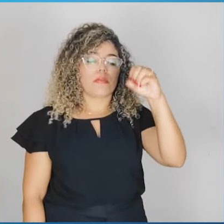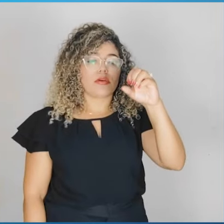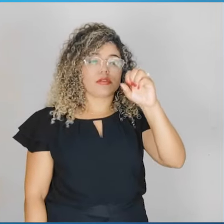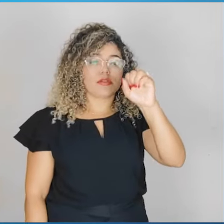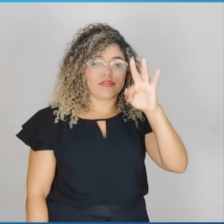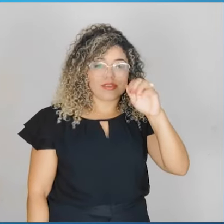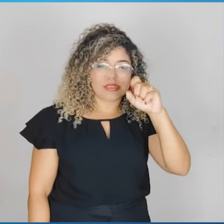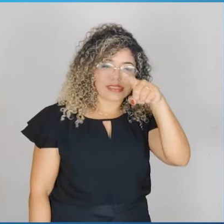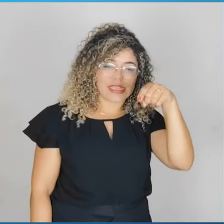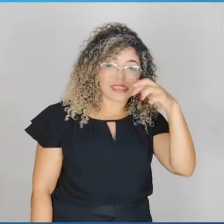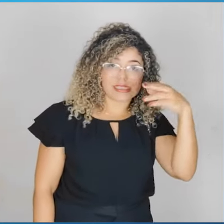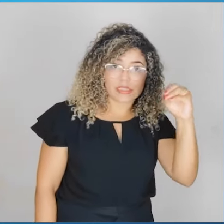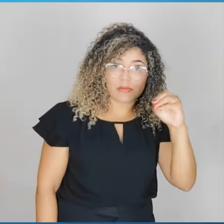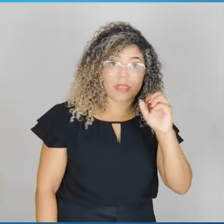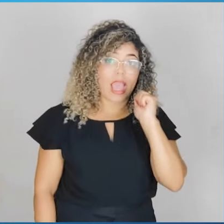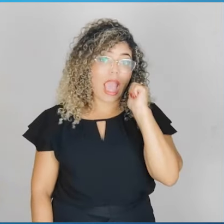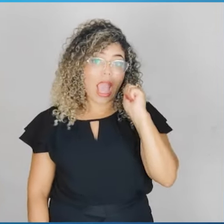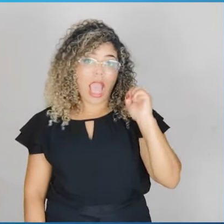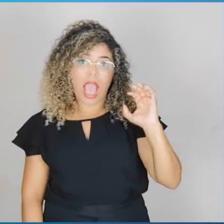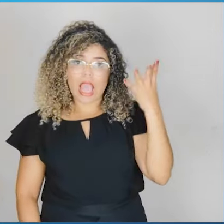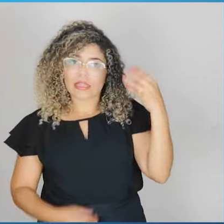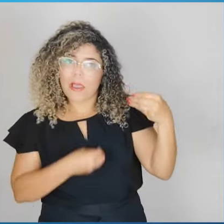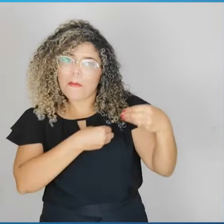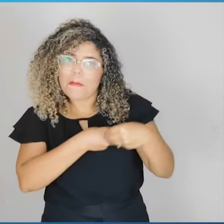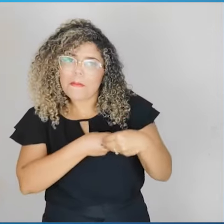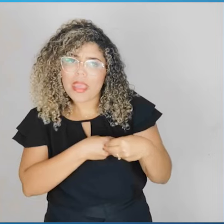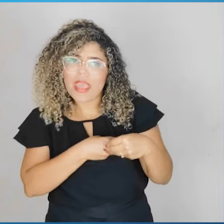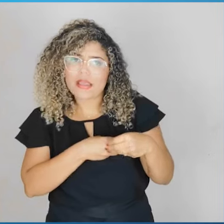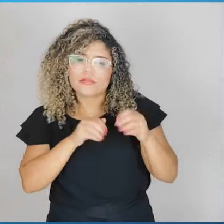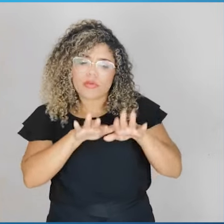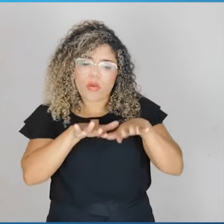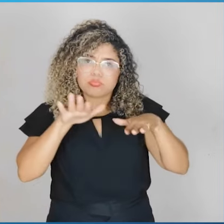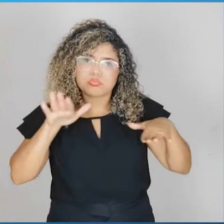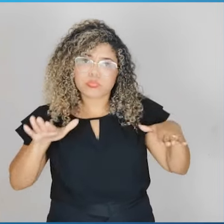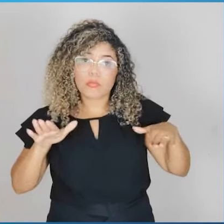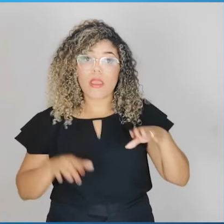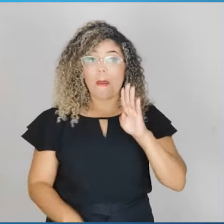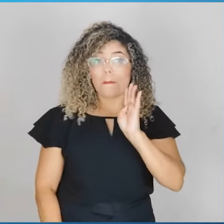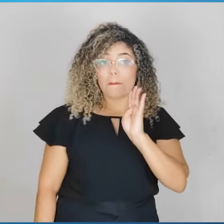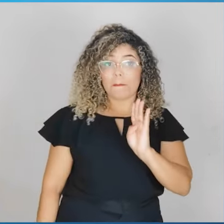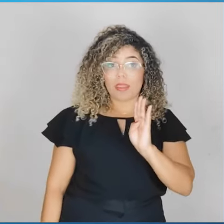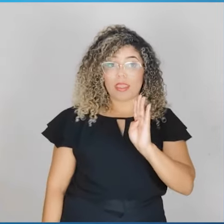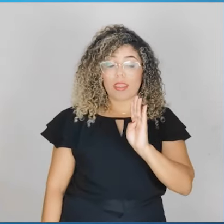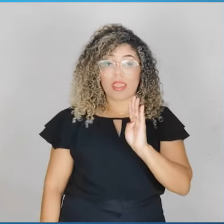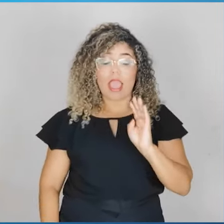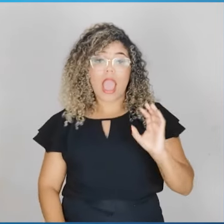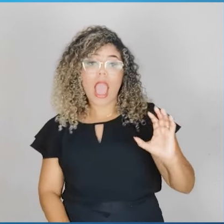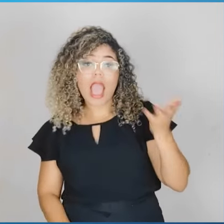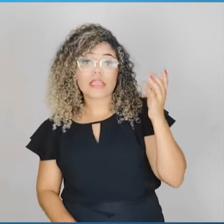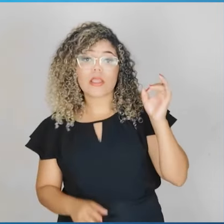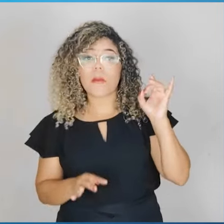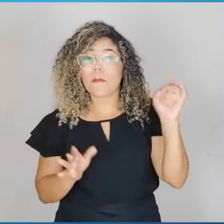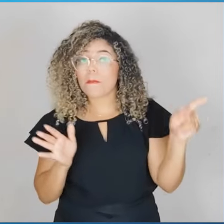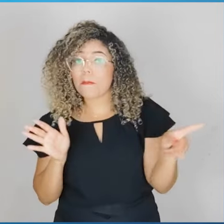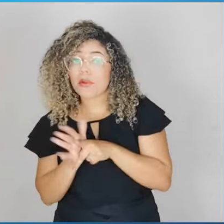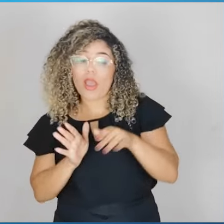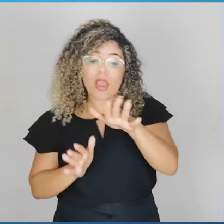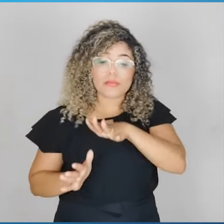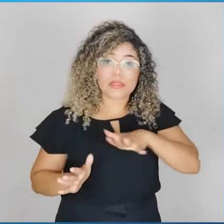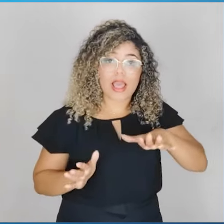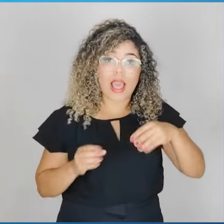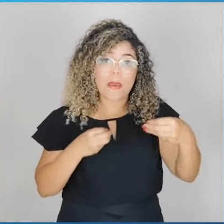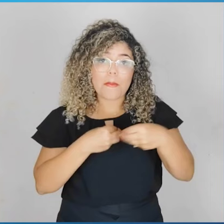letra A, acontece próximo à crosta terrestre. Letra B, é oriundo exclusivamente de regiões